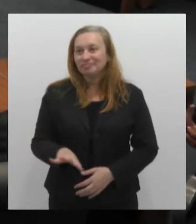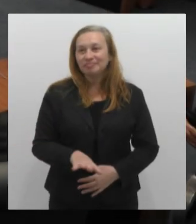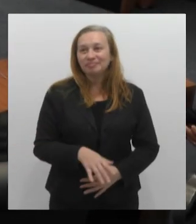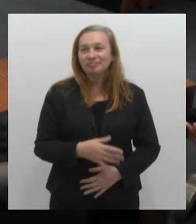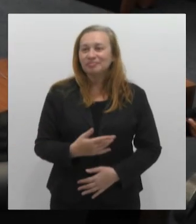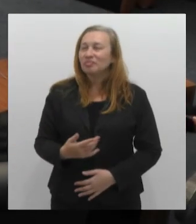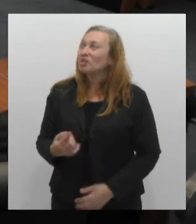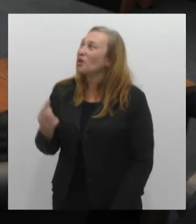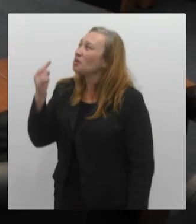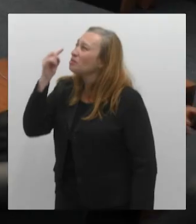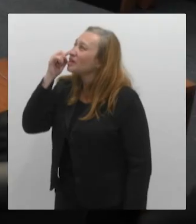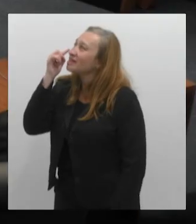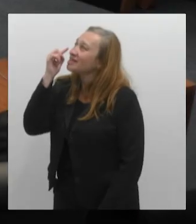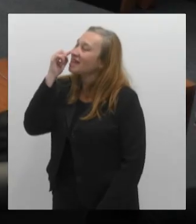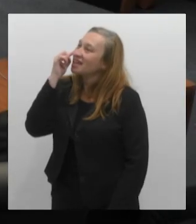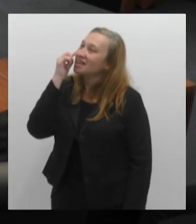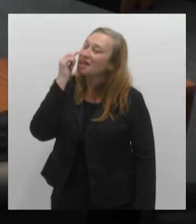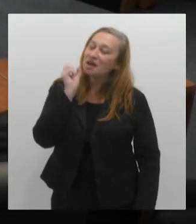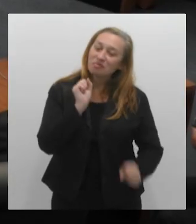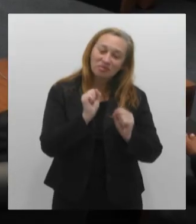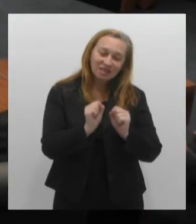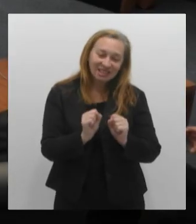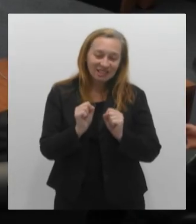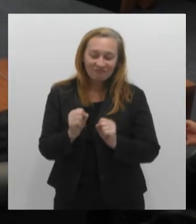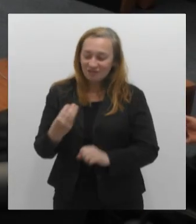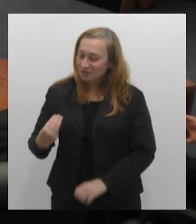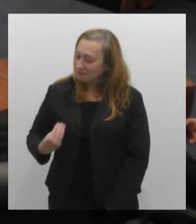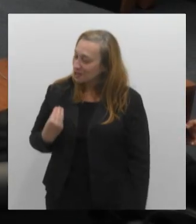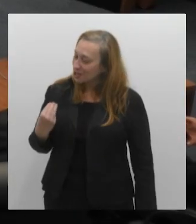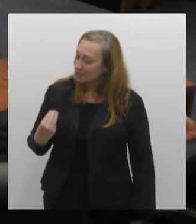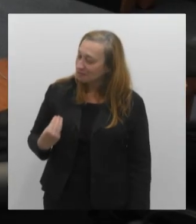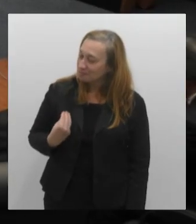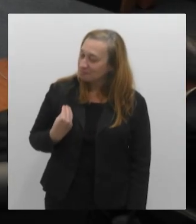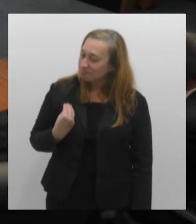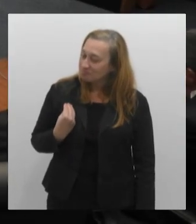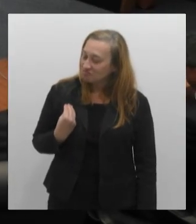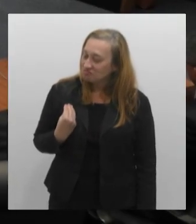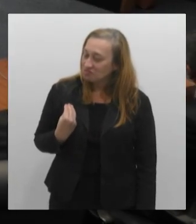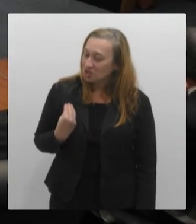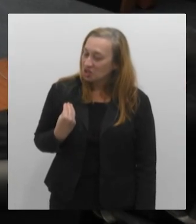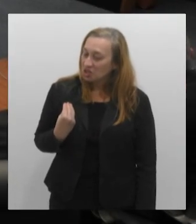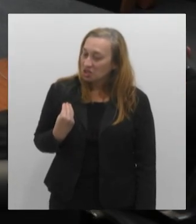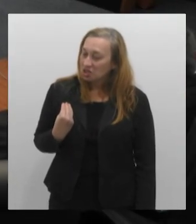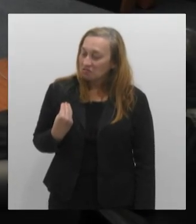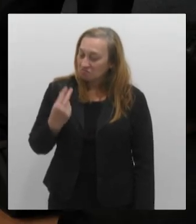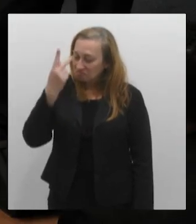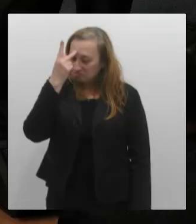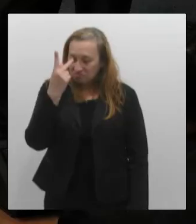Eu pensei que podia viver por mim mesmo.